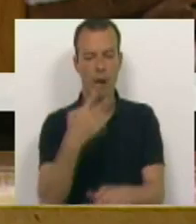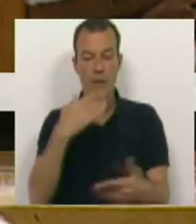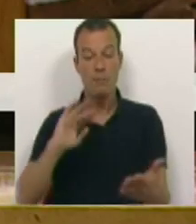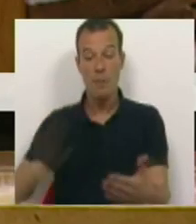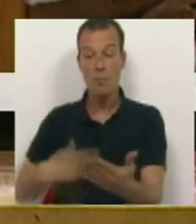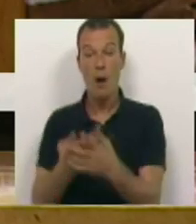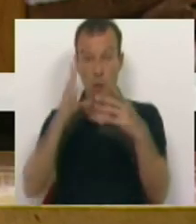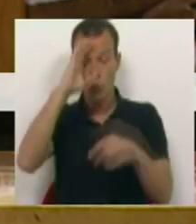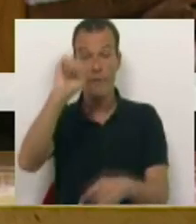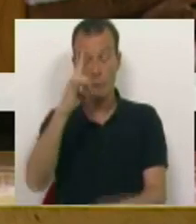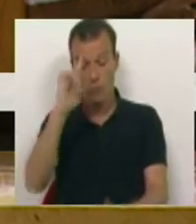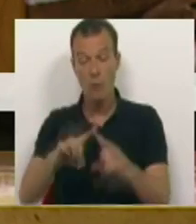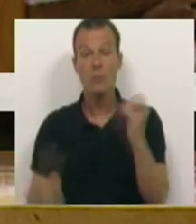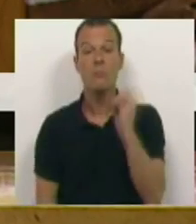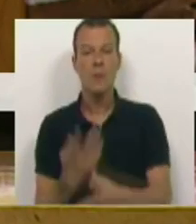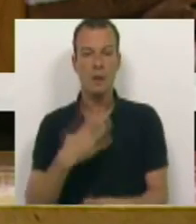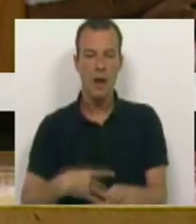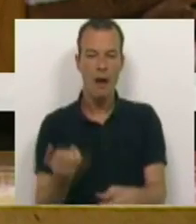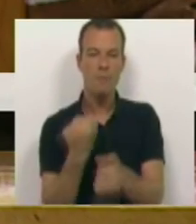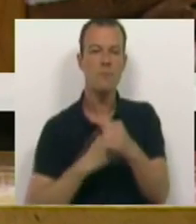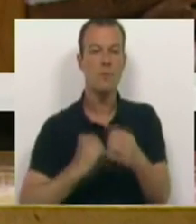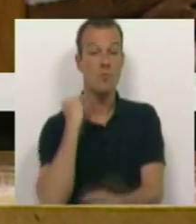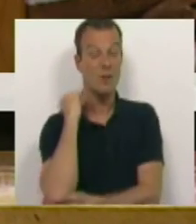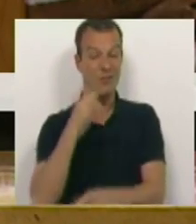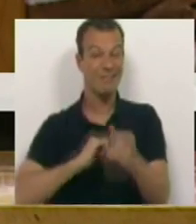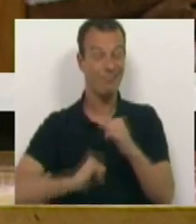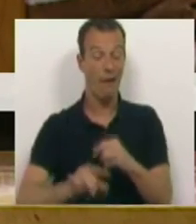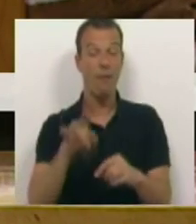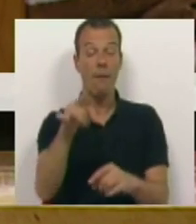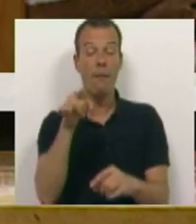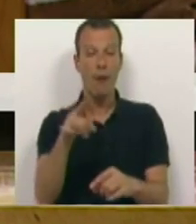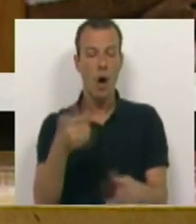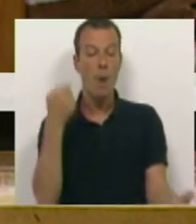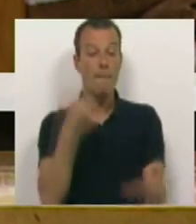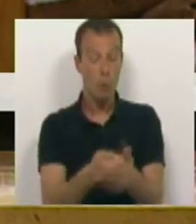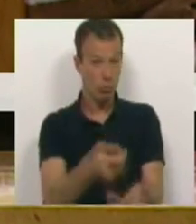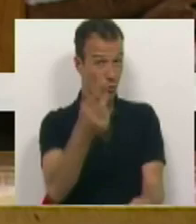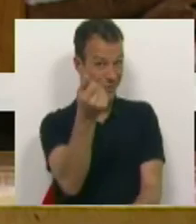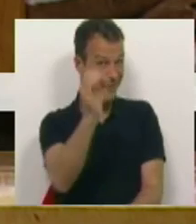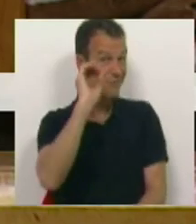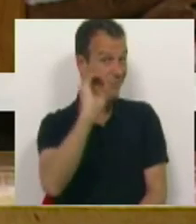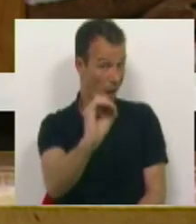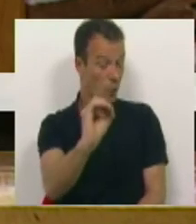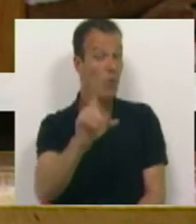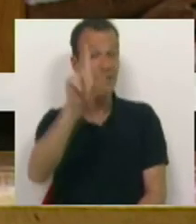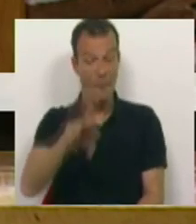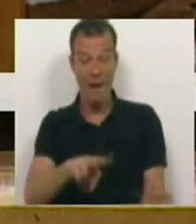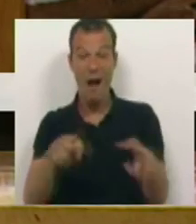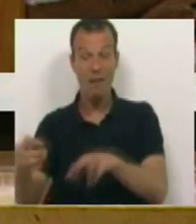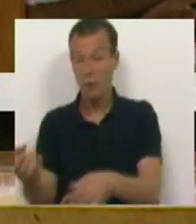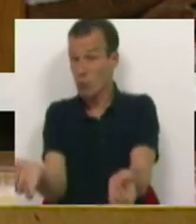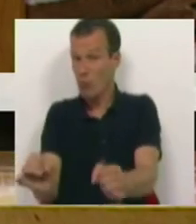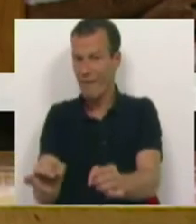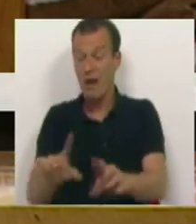pelo Governo para produzir uma chantagem. A ficção do custo zero da venda e a ficção de que não havia alternativa ou,